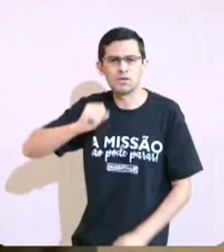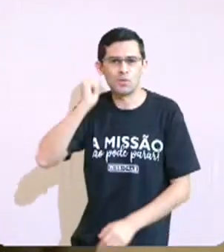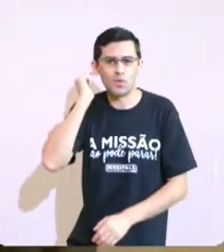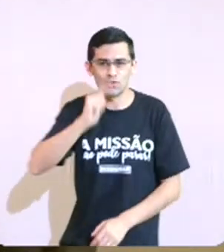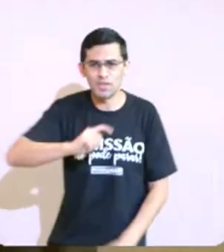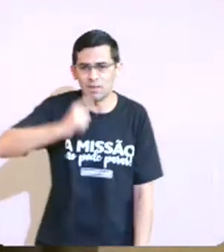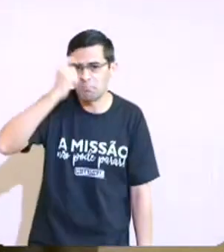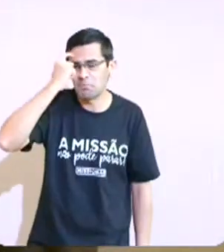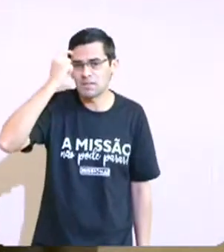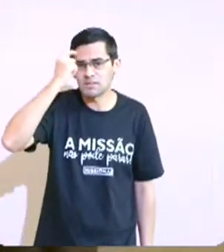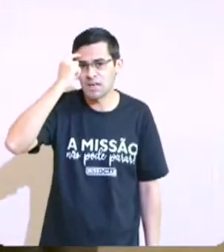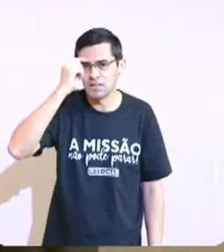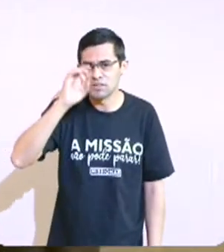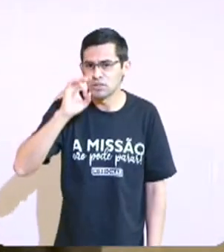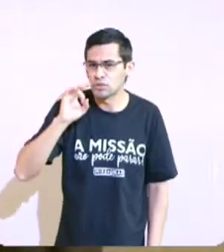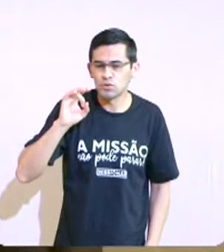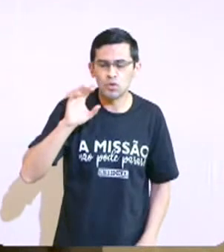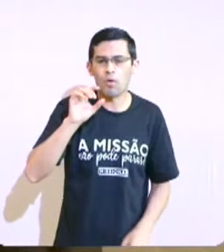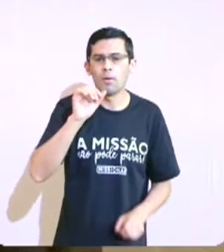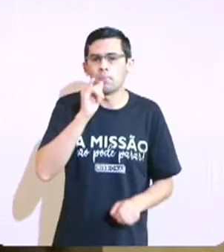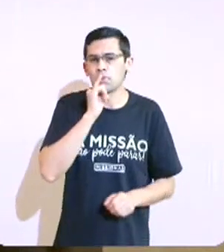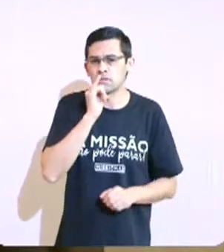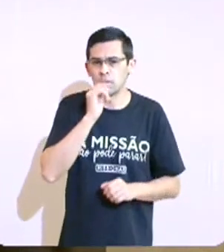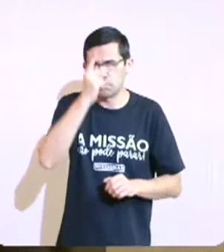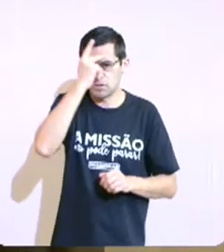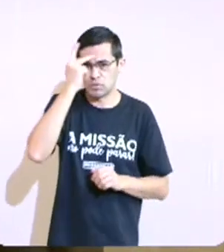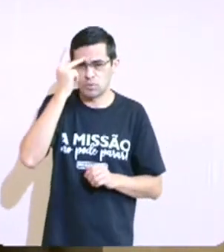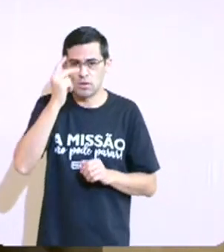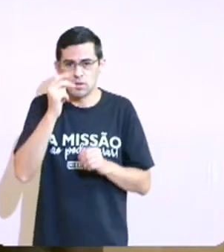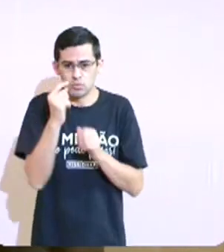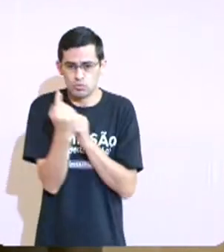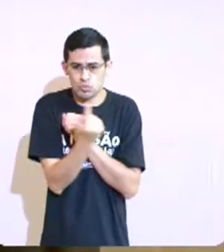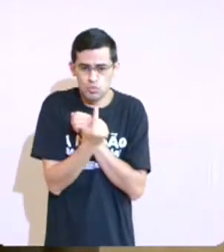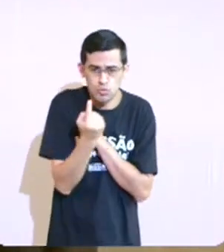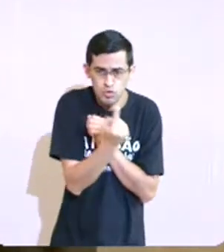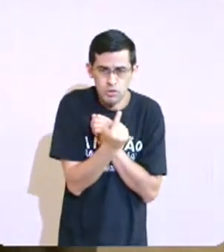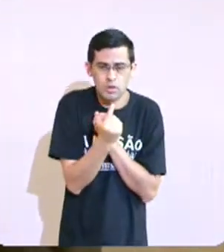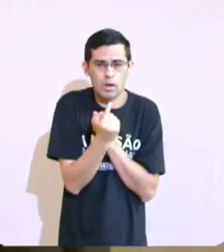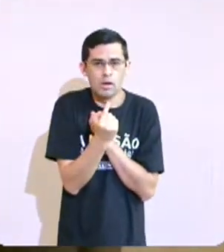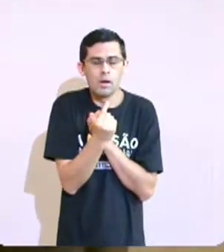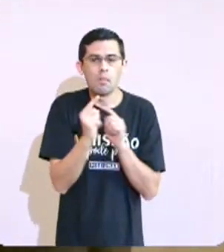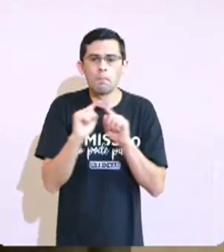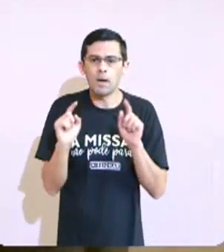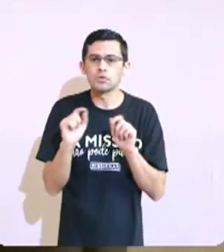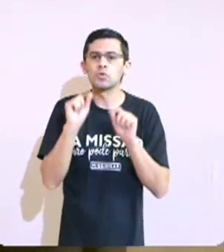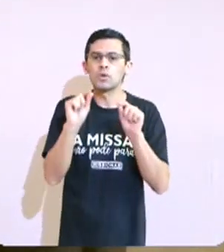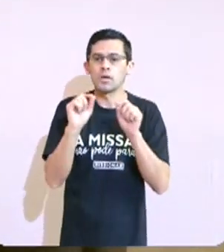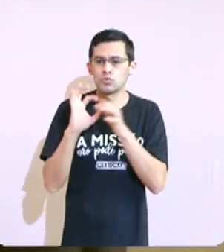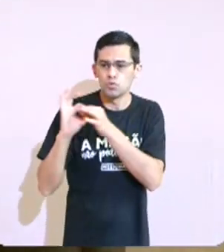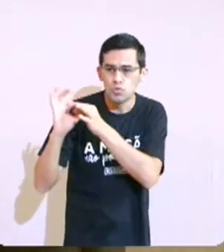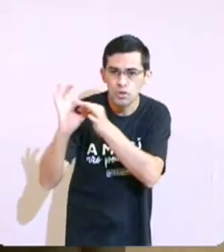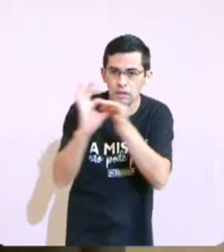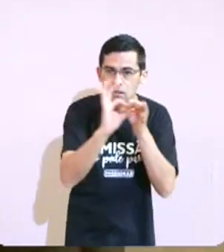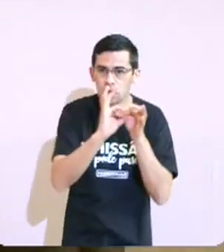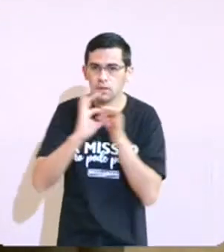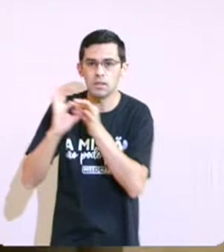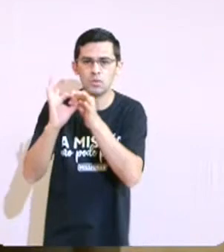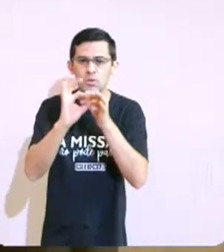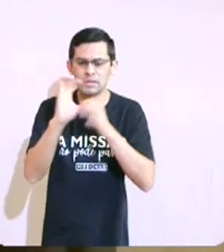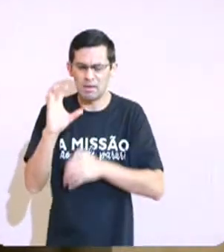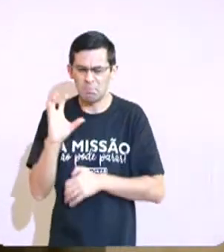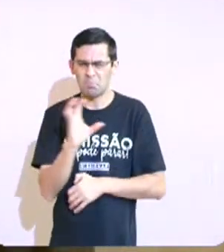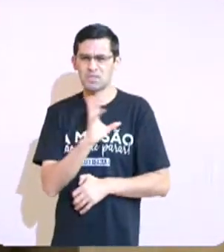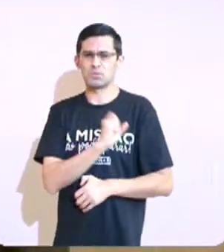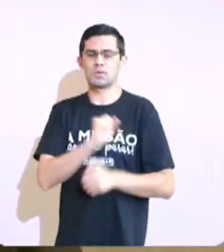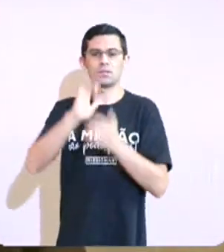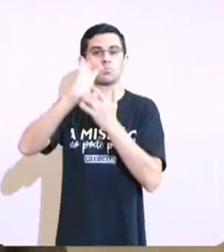ver não apenas como uma pessoa no meio daquela multidão, mas como um cooperador apaixonado